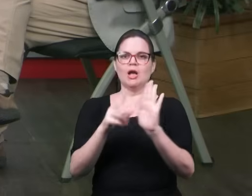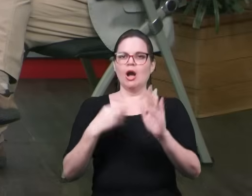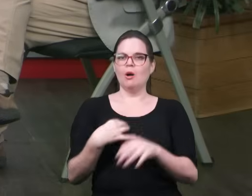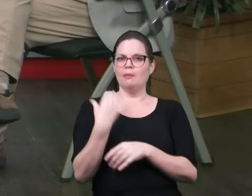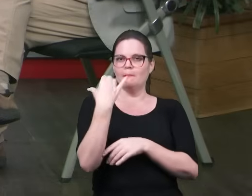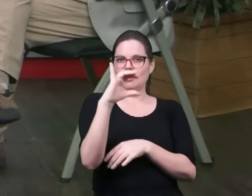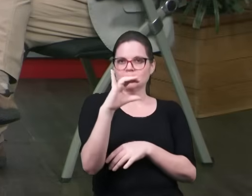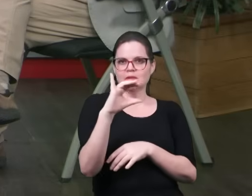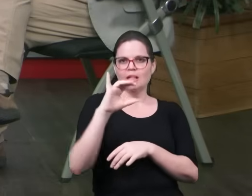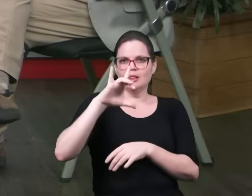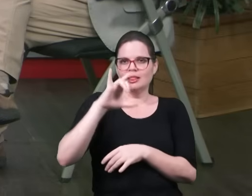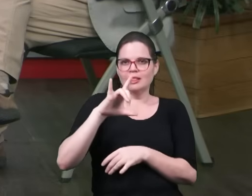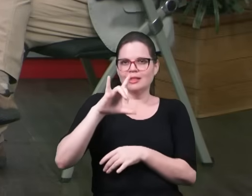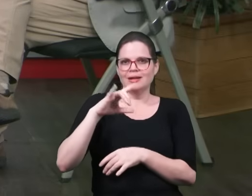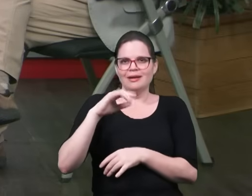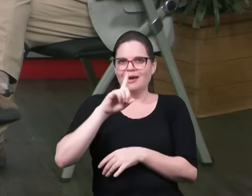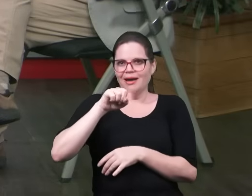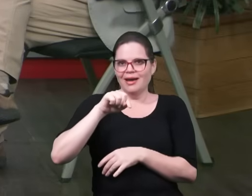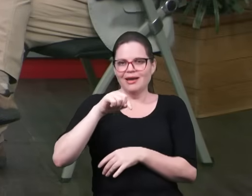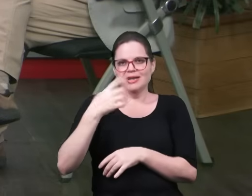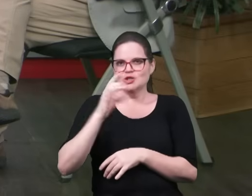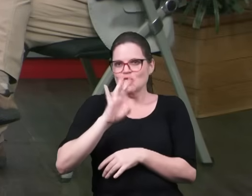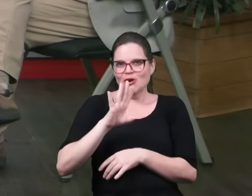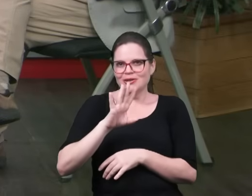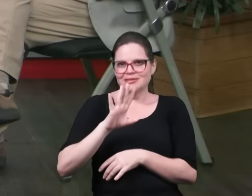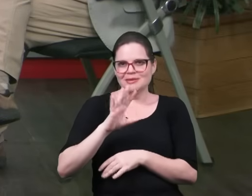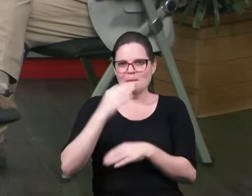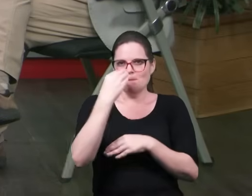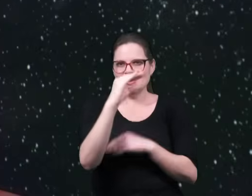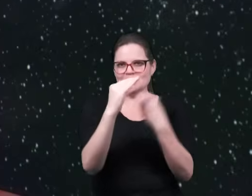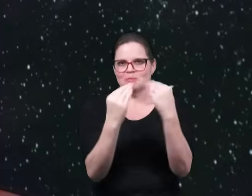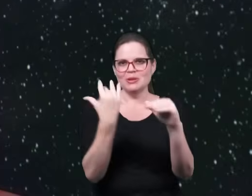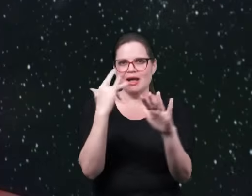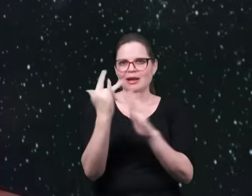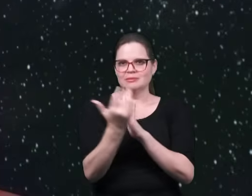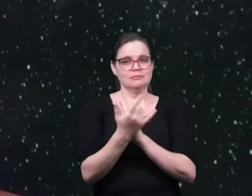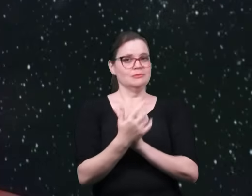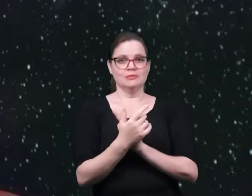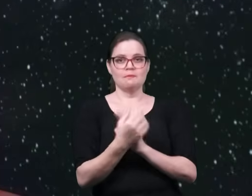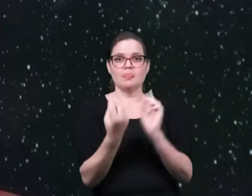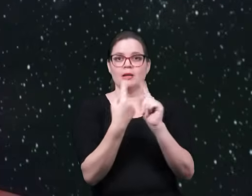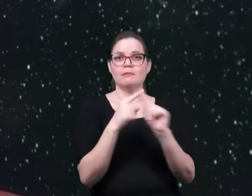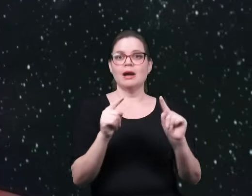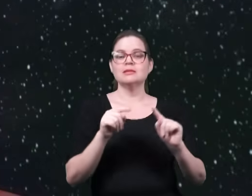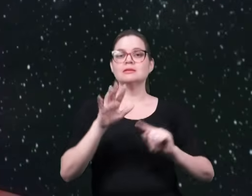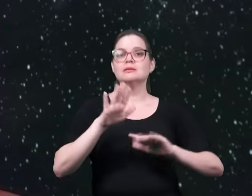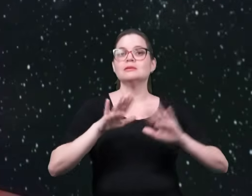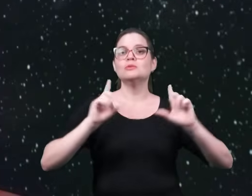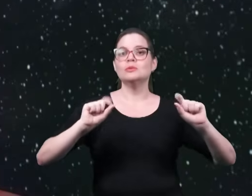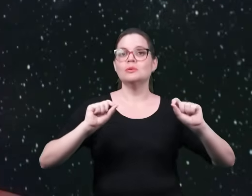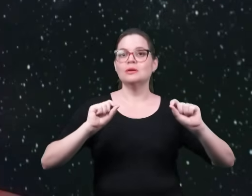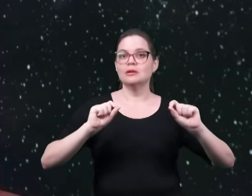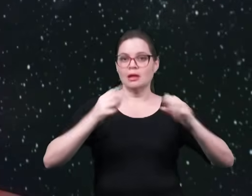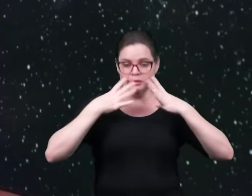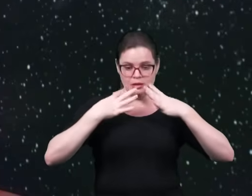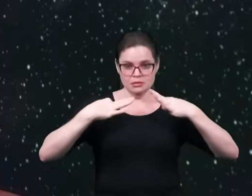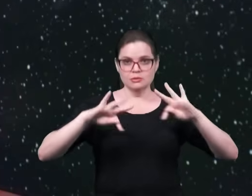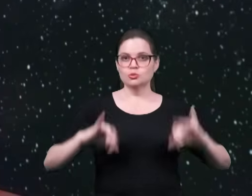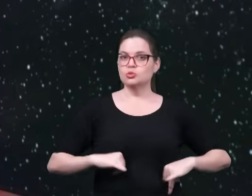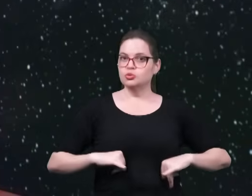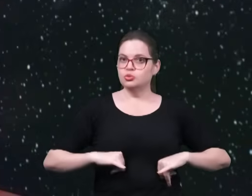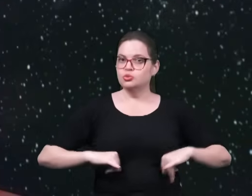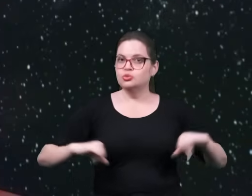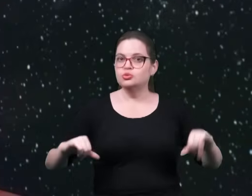social, que é fundamental, mas testemunharam muitas vezes com sofrimentos,